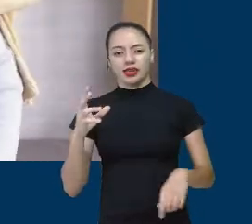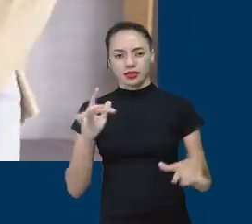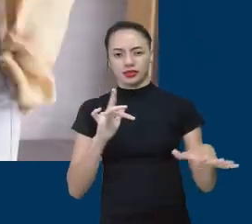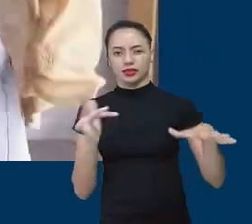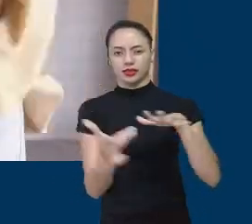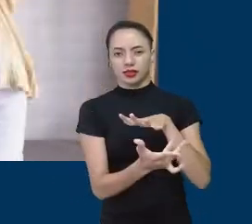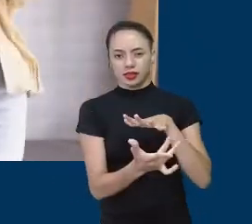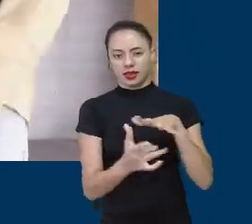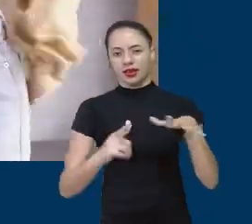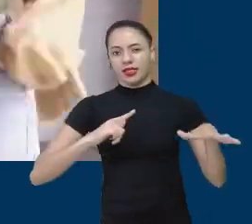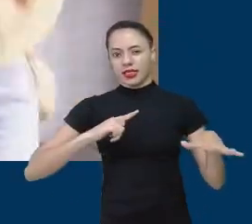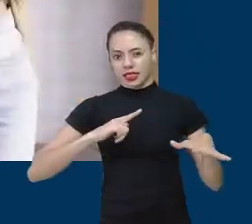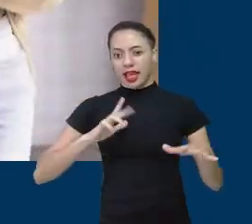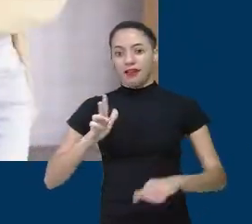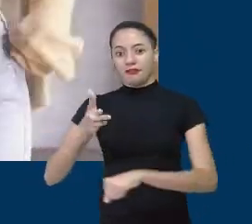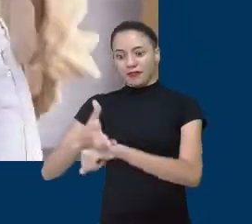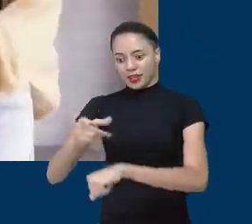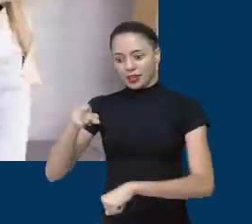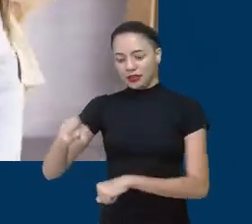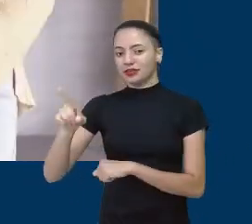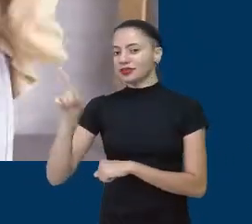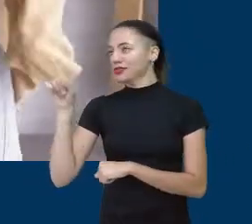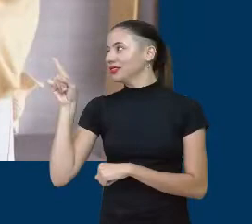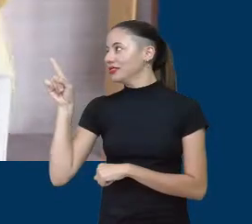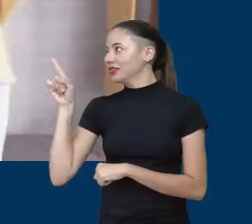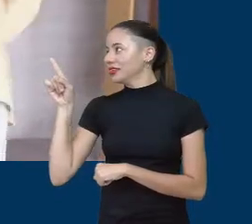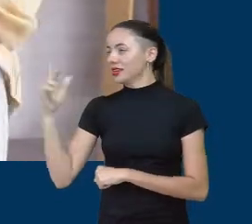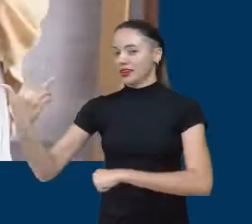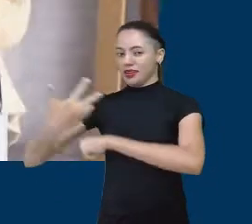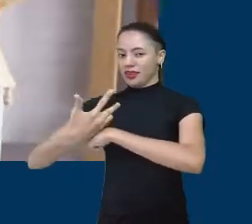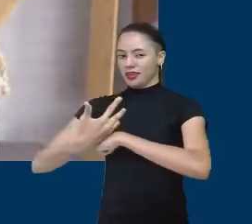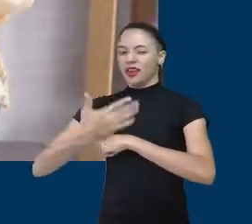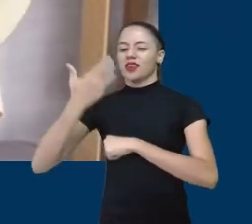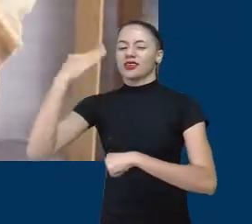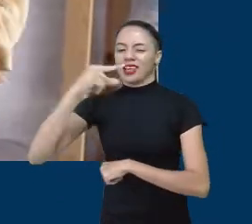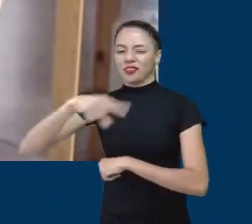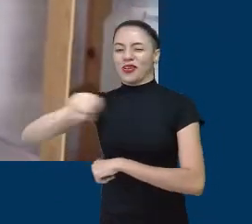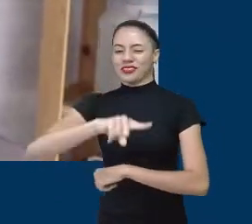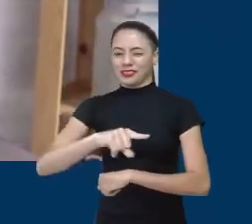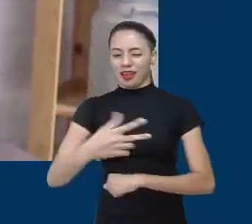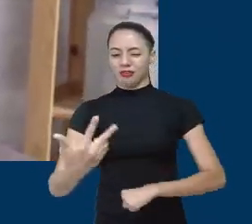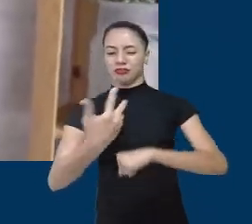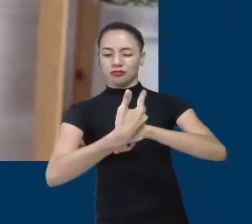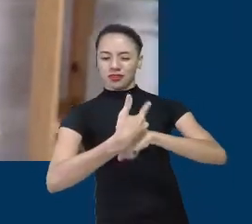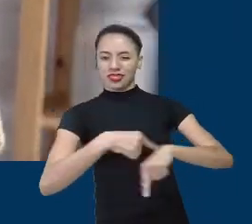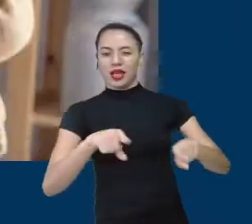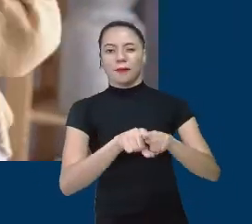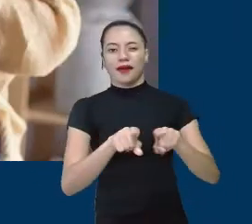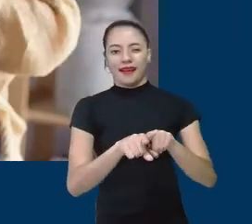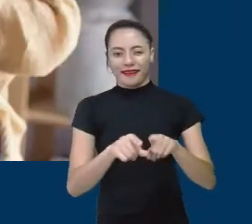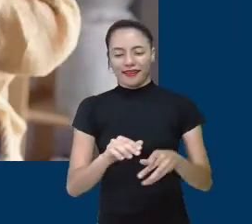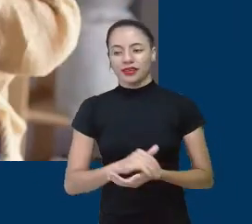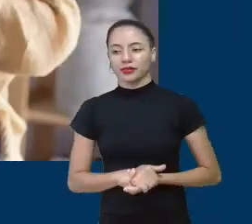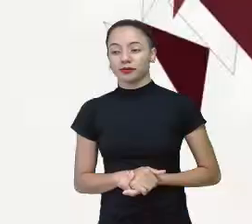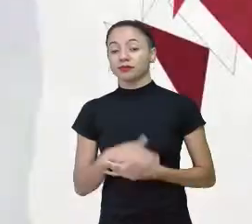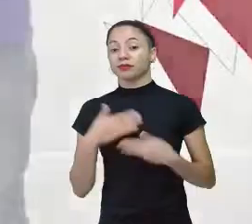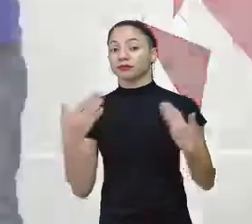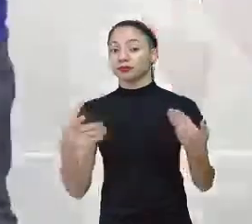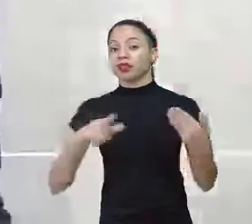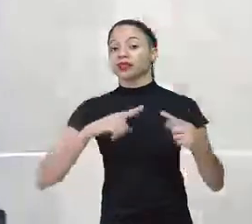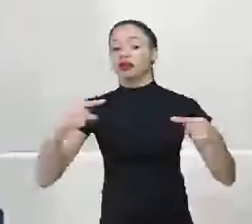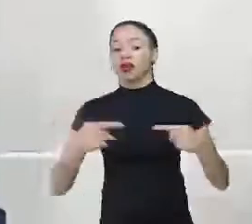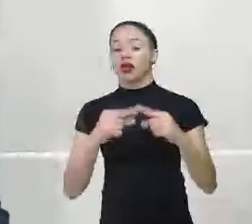vídeo desse tipo, né? Essa galera tá gravando conhece. videozinho. Olha o celular aí na frente, ó, gravando Pois é. vídeo, fazendo dancinha. Pois então, isso tem a ver com a